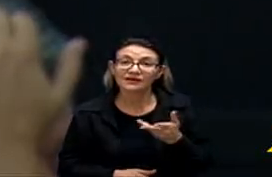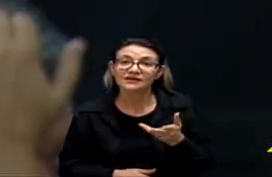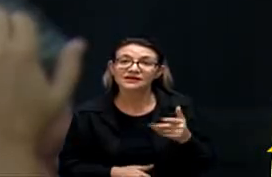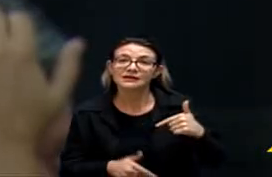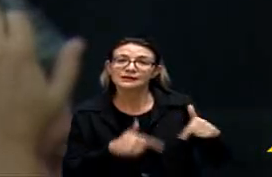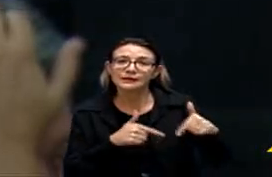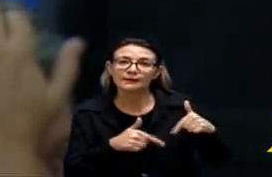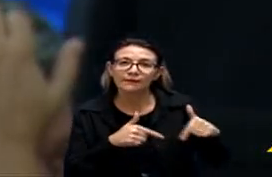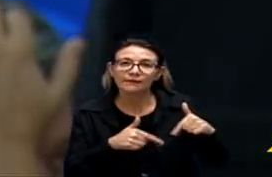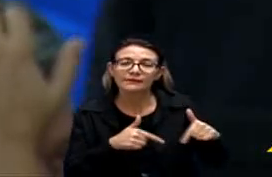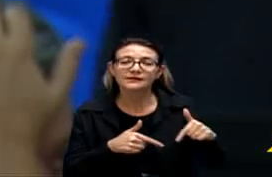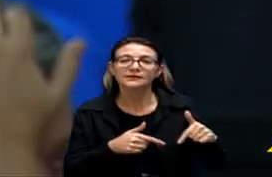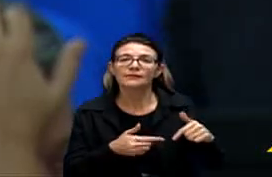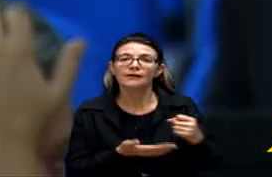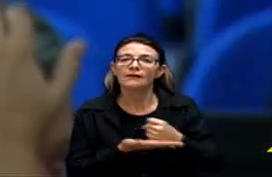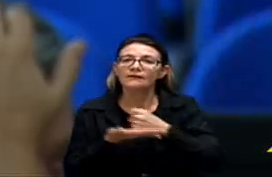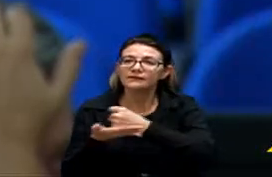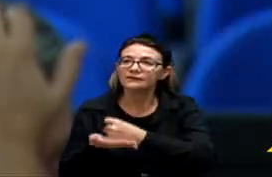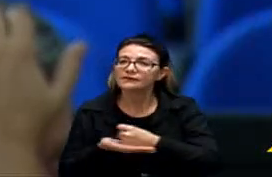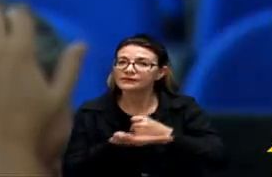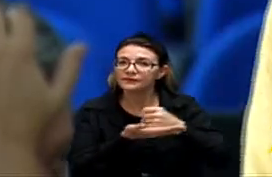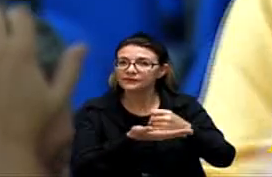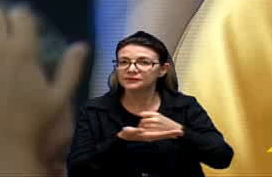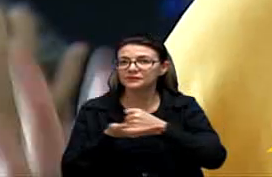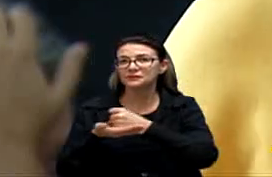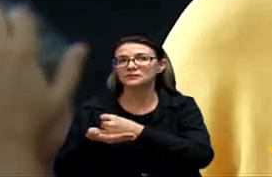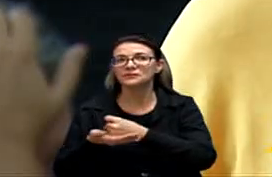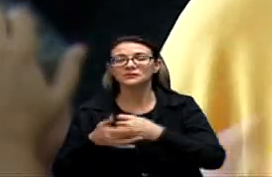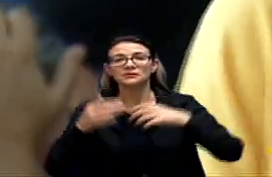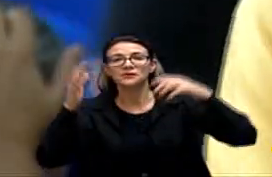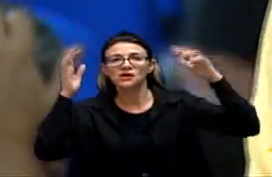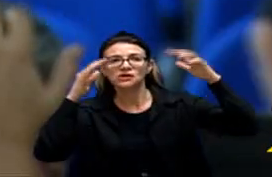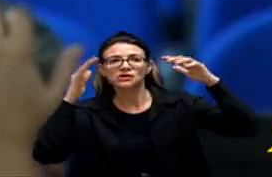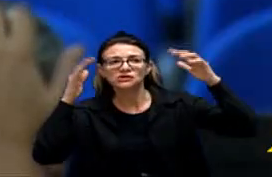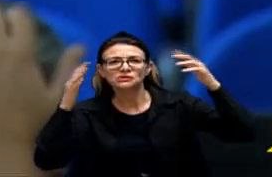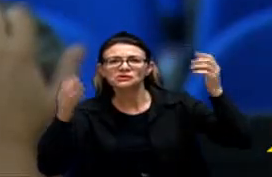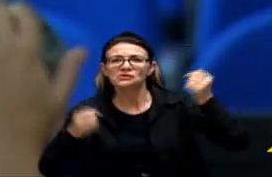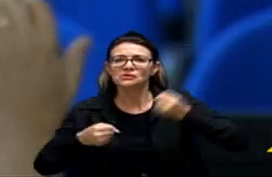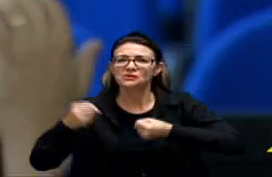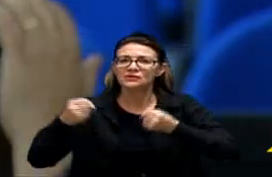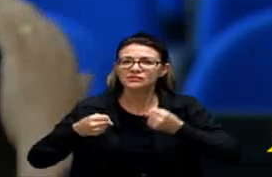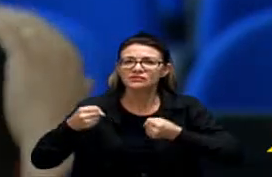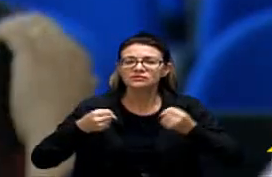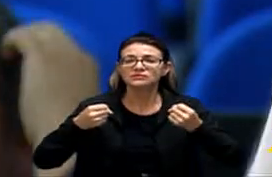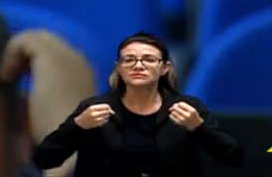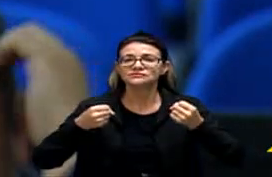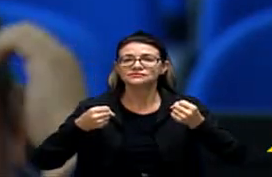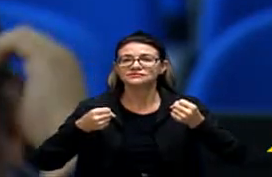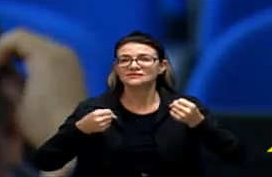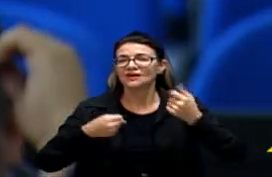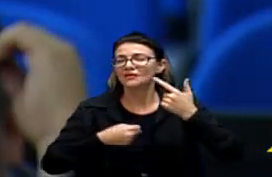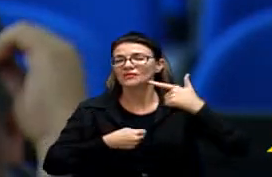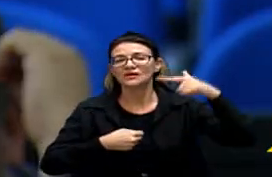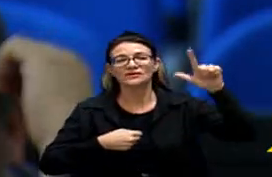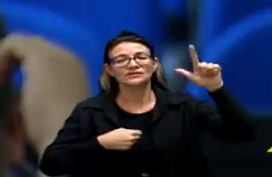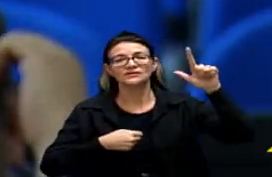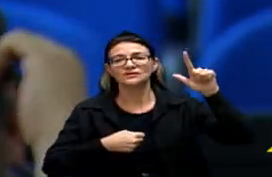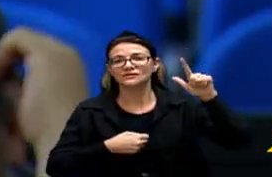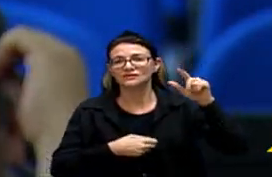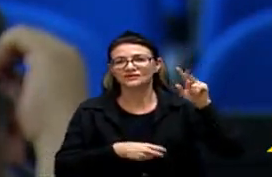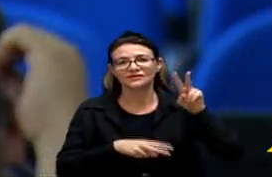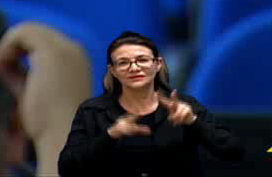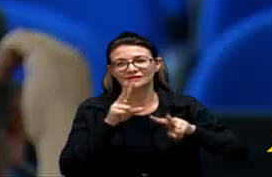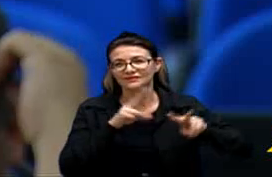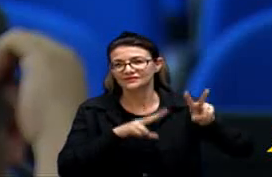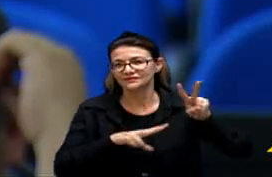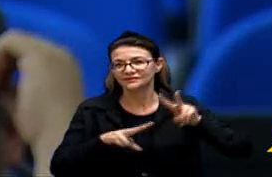comida quente para levar não sei na onde el chuva várias fechadas Eles estão numa outra visão numa outro